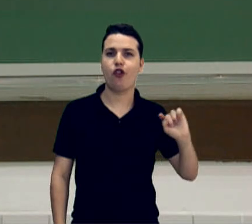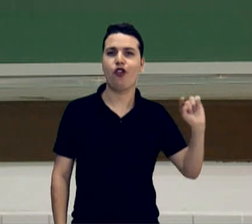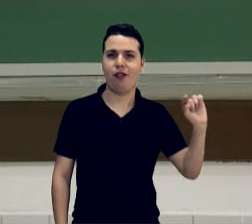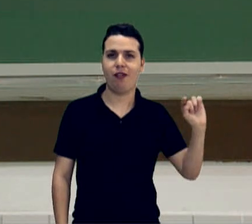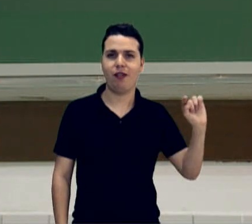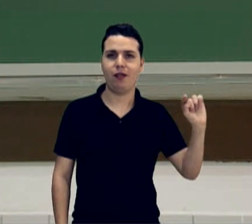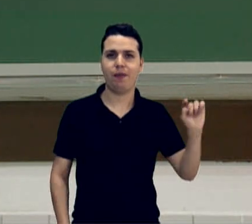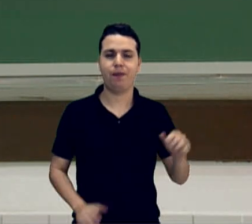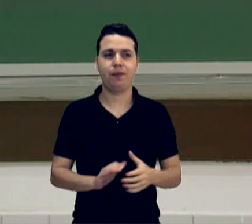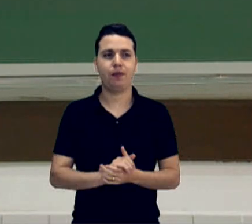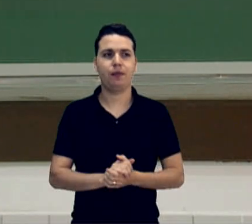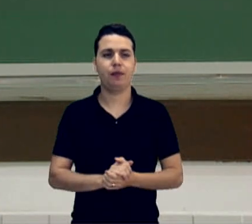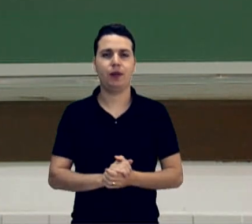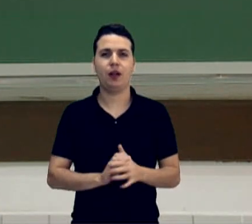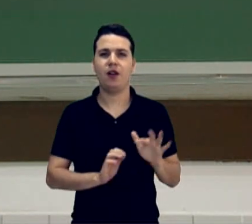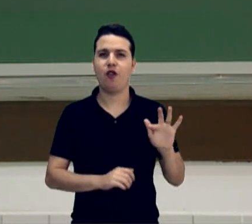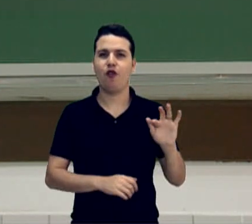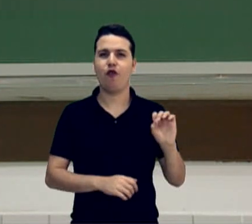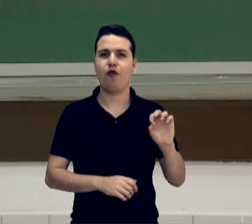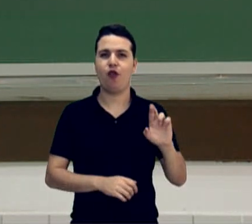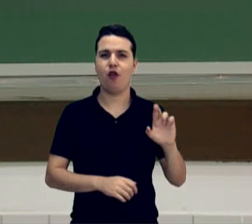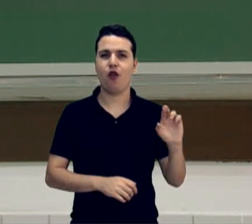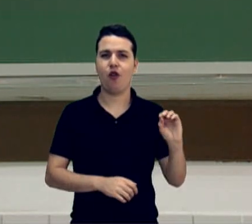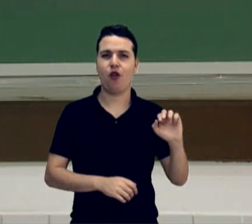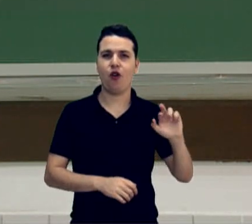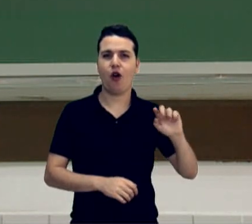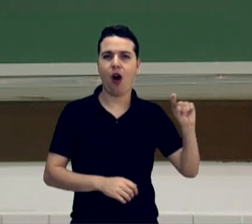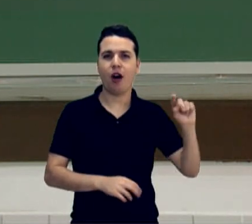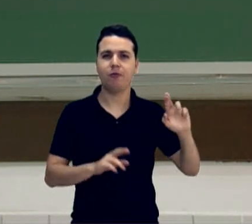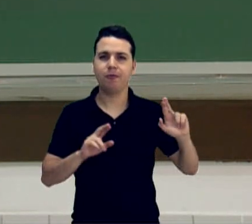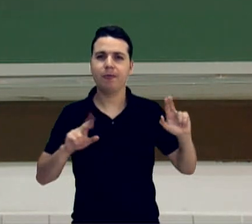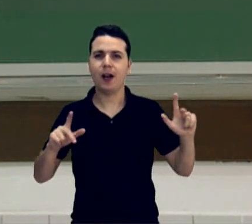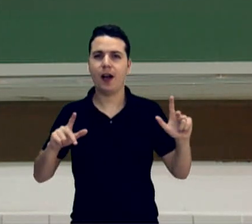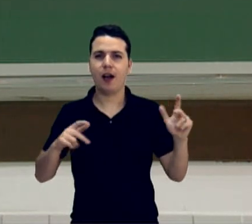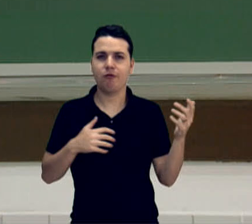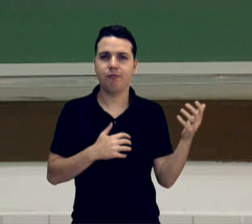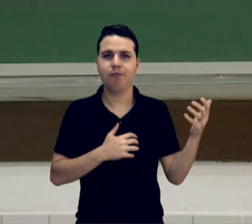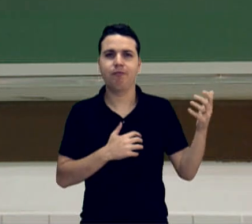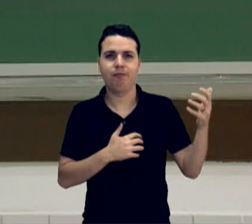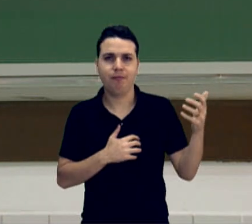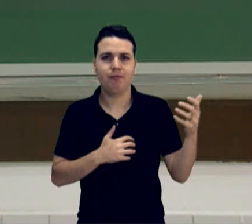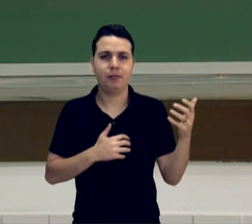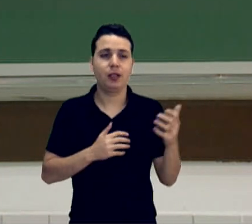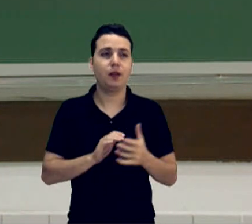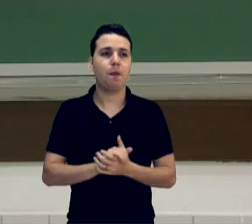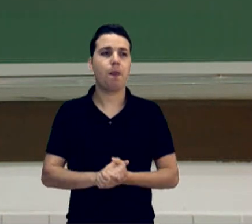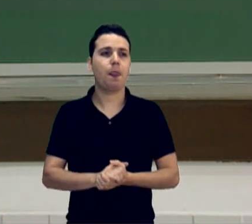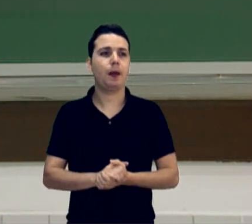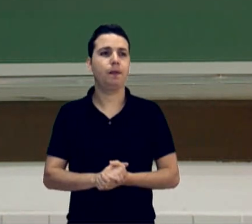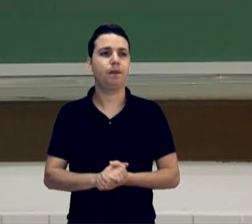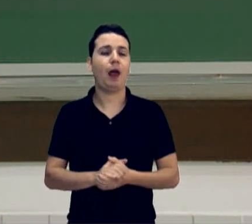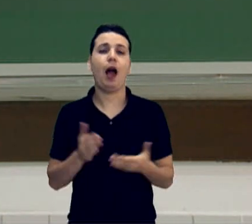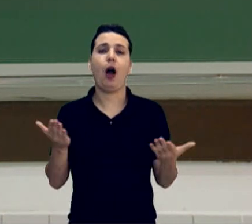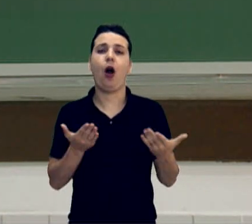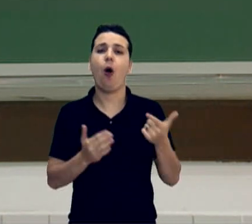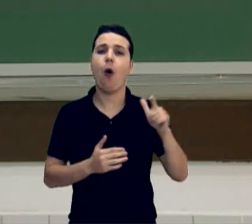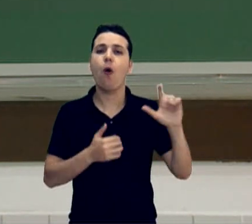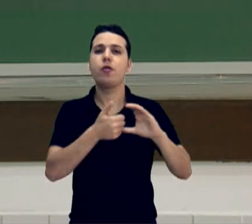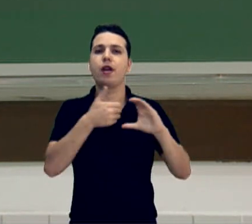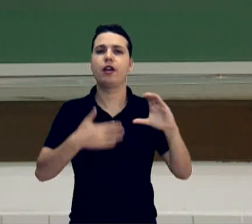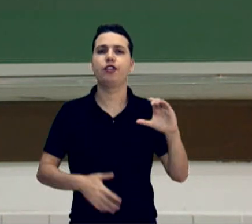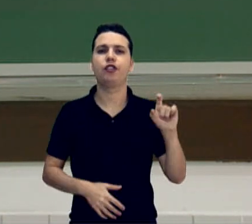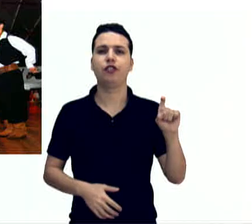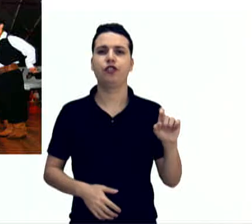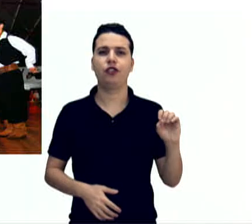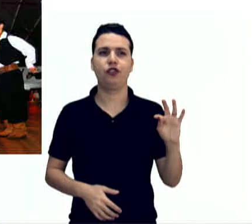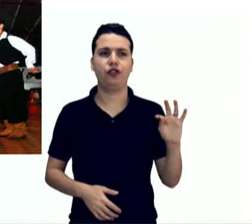aquele forró pé de serra, né? E também tem outras características de shot, né? Aqui a gente tem